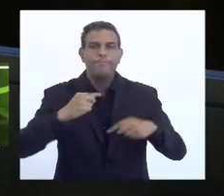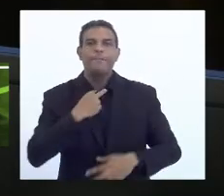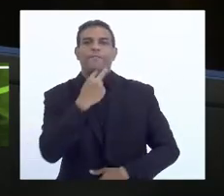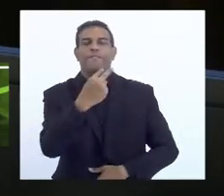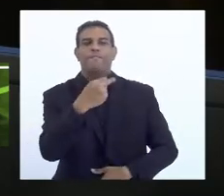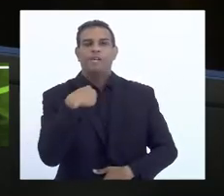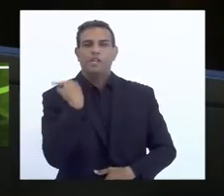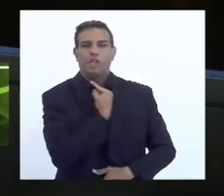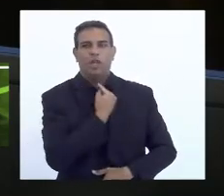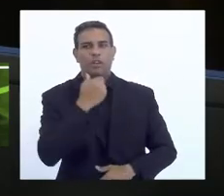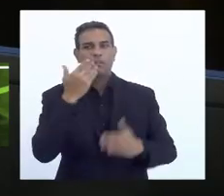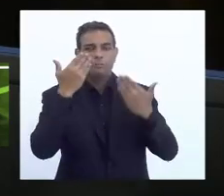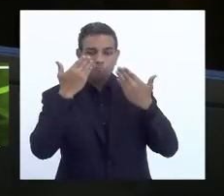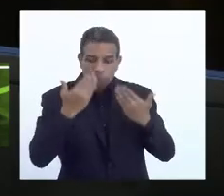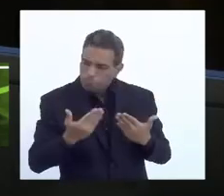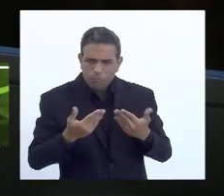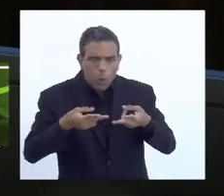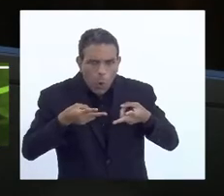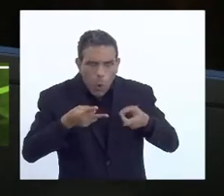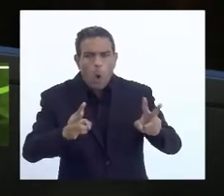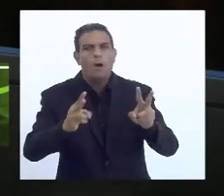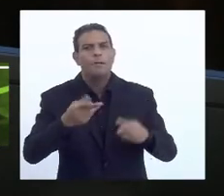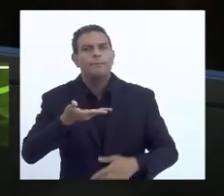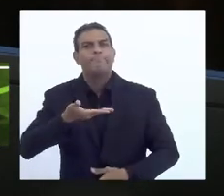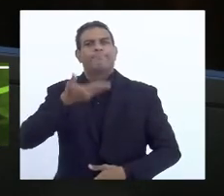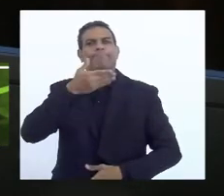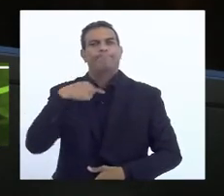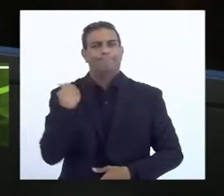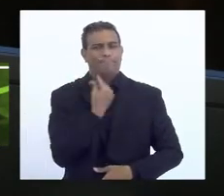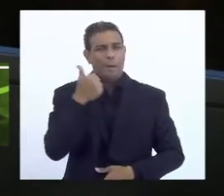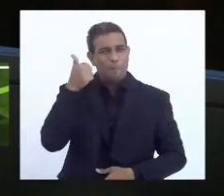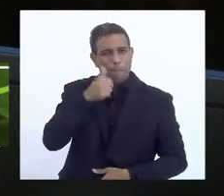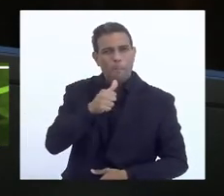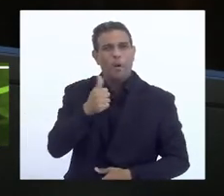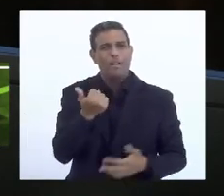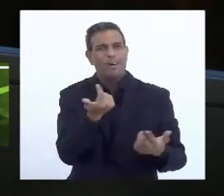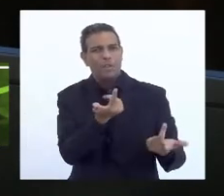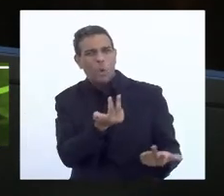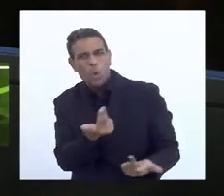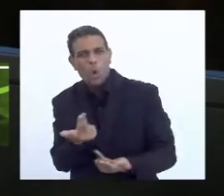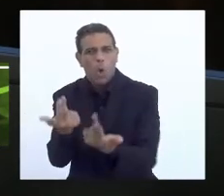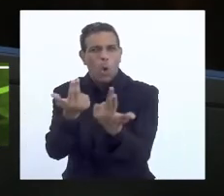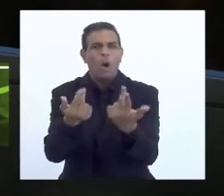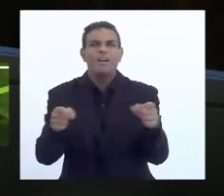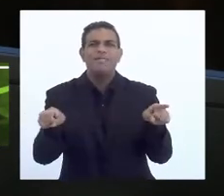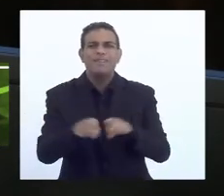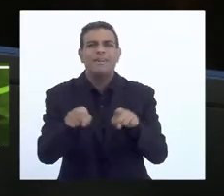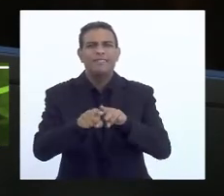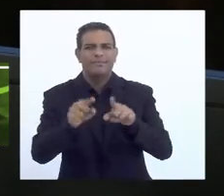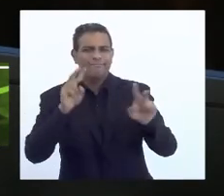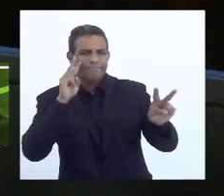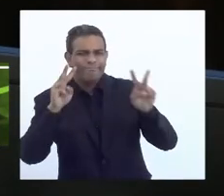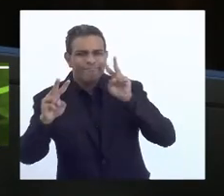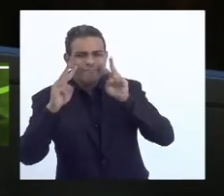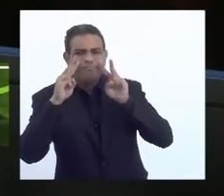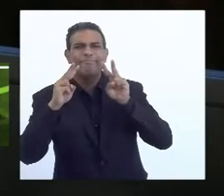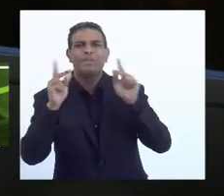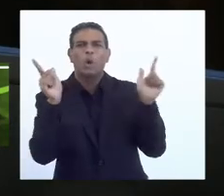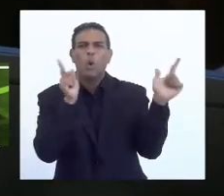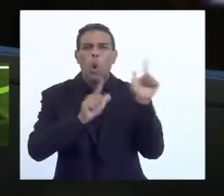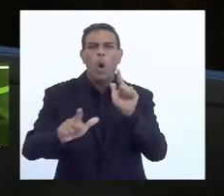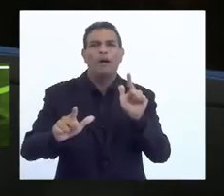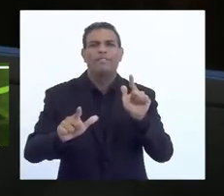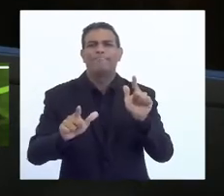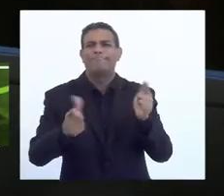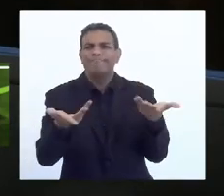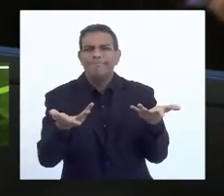Nós não baixaremos mais a cabeça, porque mulheres como nós são vistas lavando o